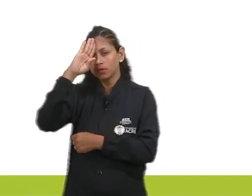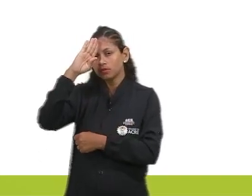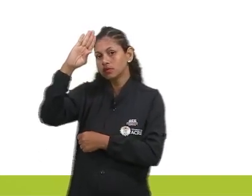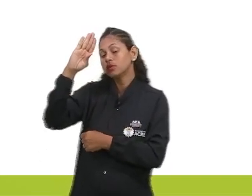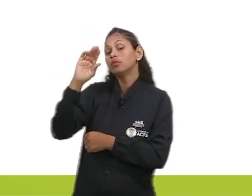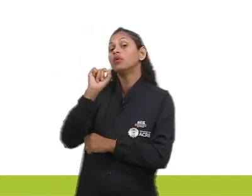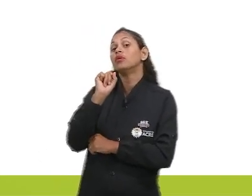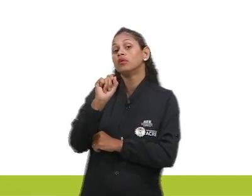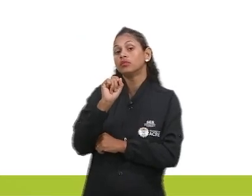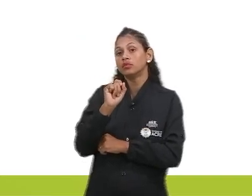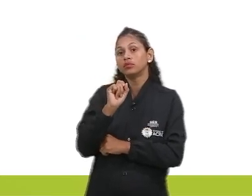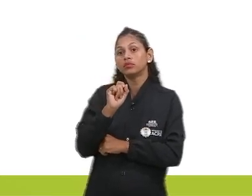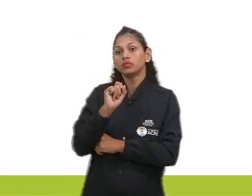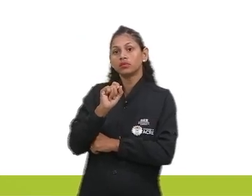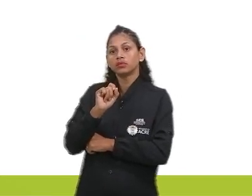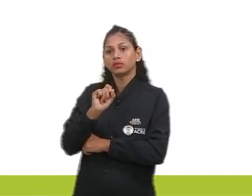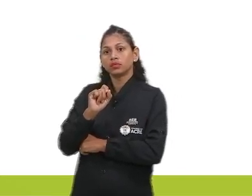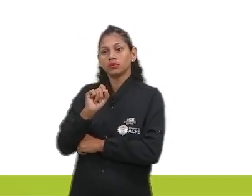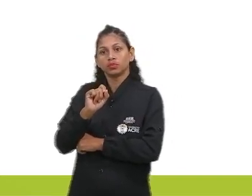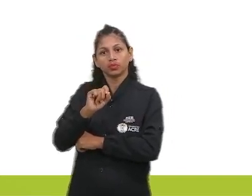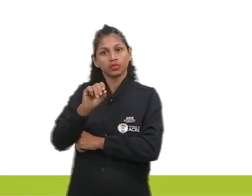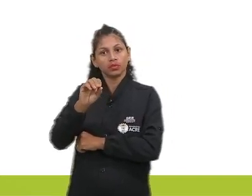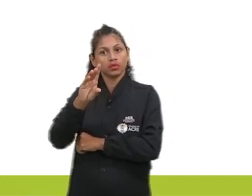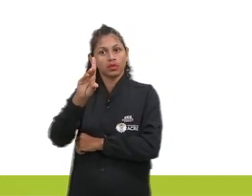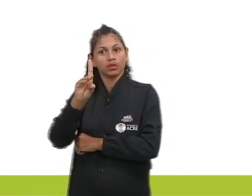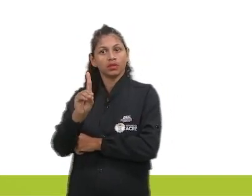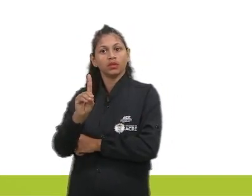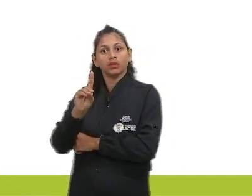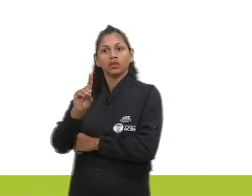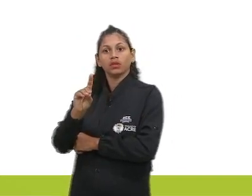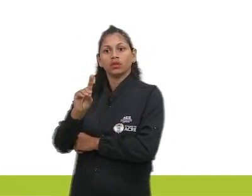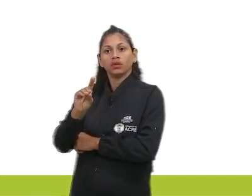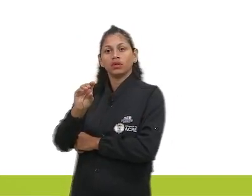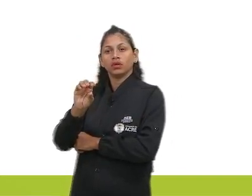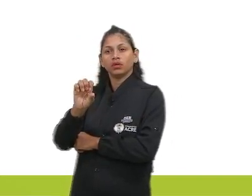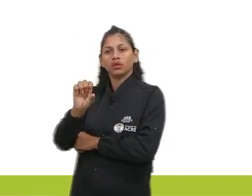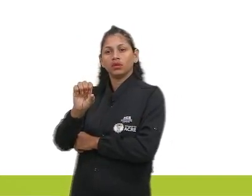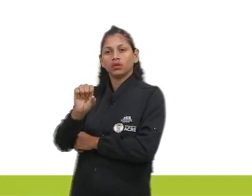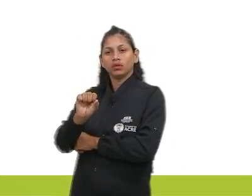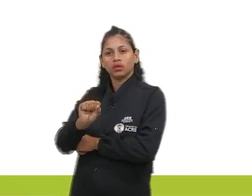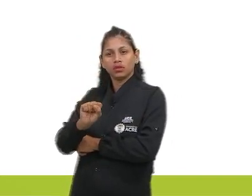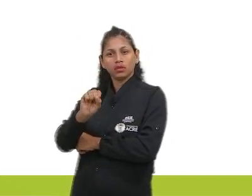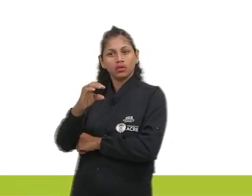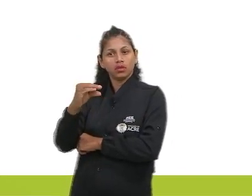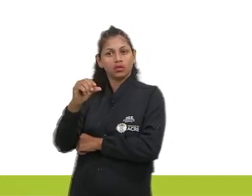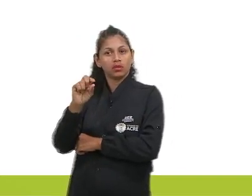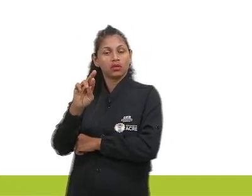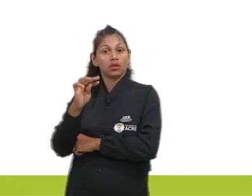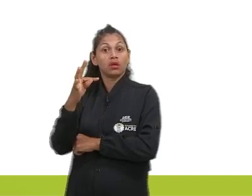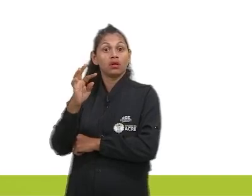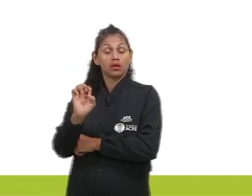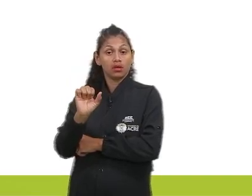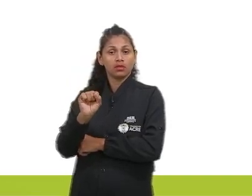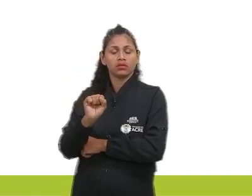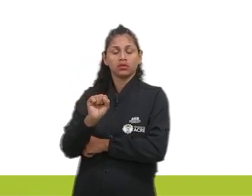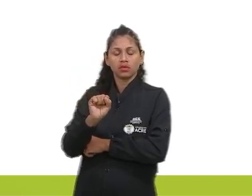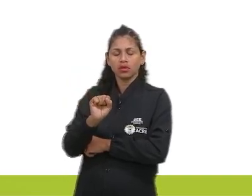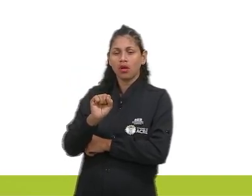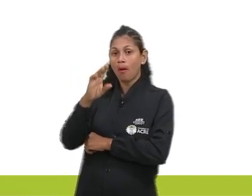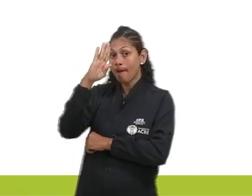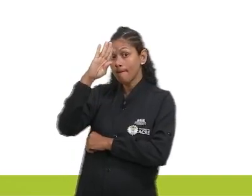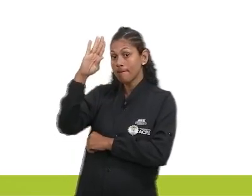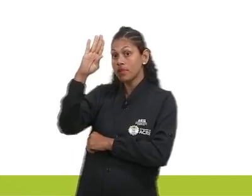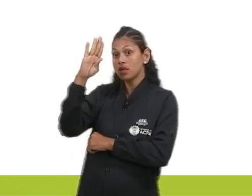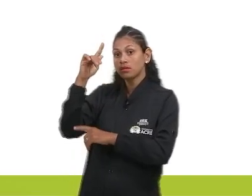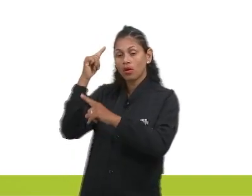deles, René Descartes. Então, foi o principal difusor do pensamento, de todos esses